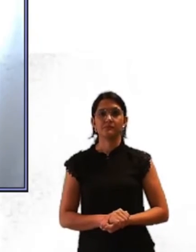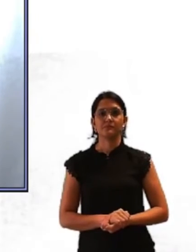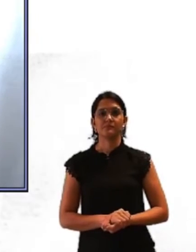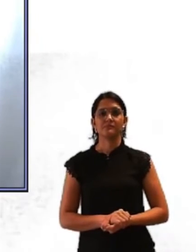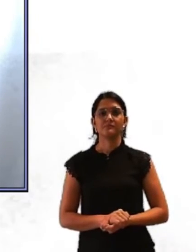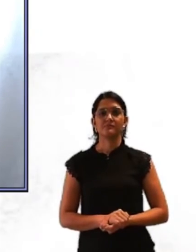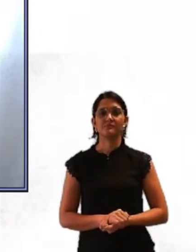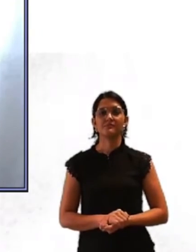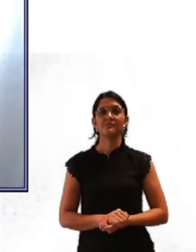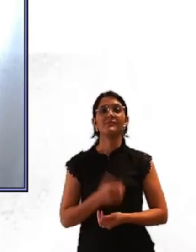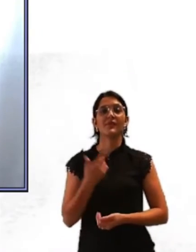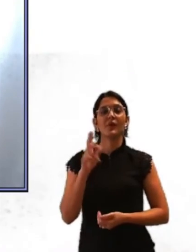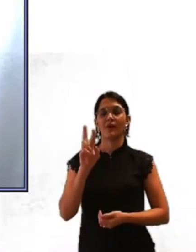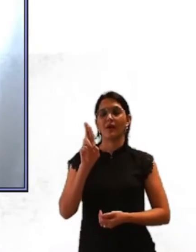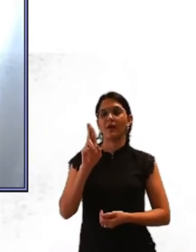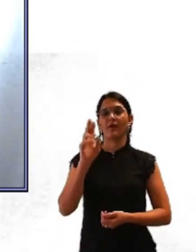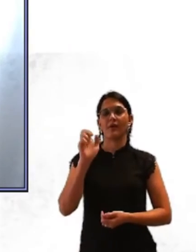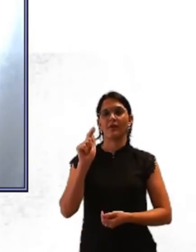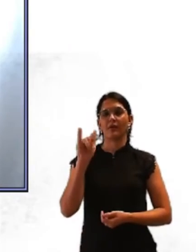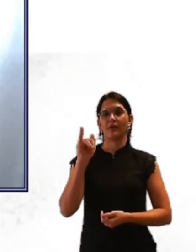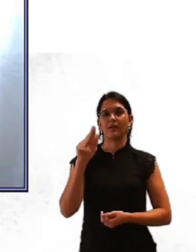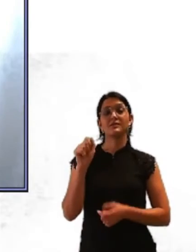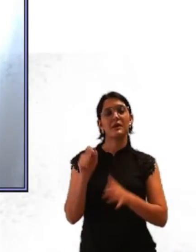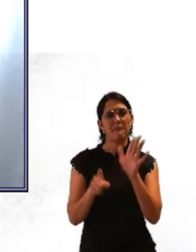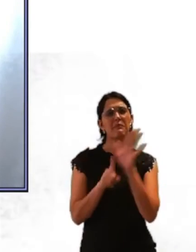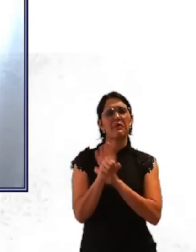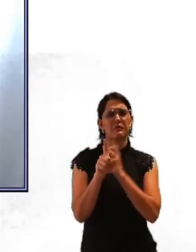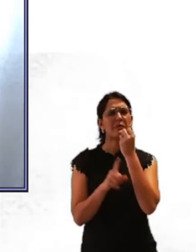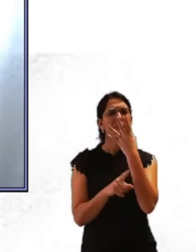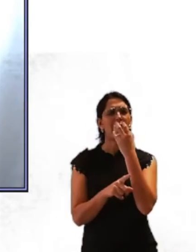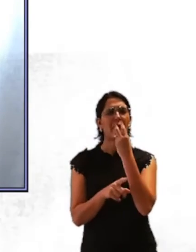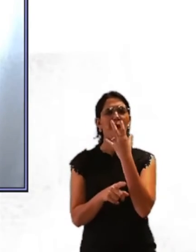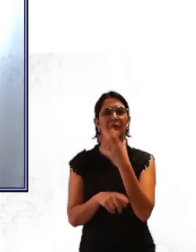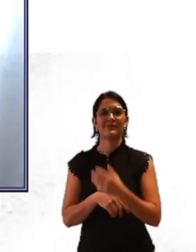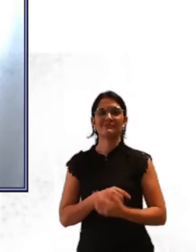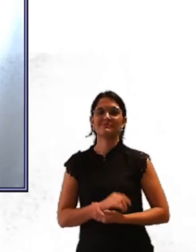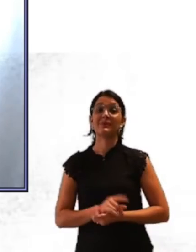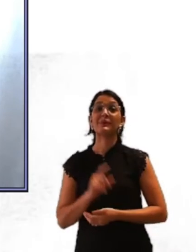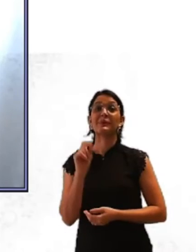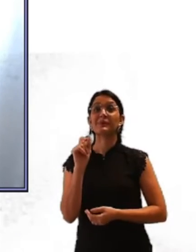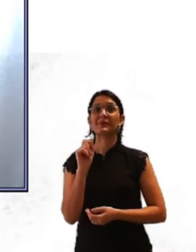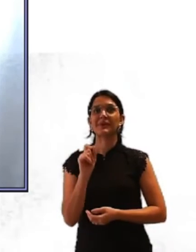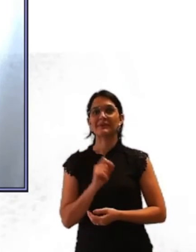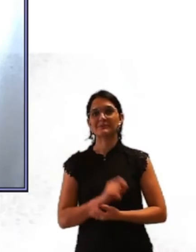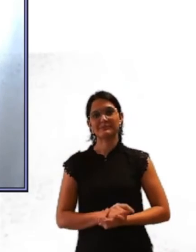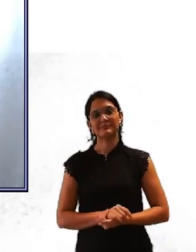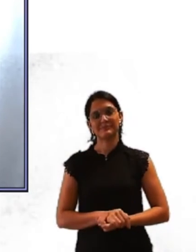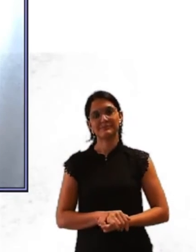A Regina também fez uma pergunta muito boa aqui, que é o seguinte.